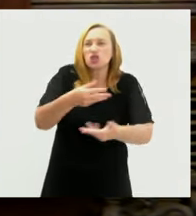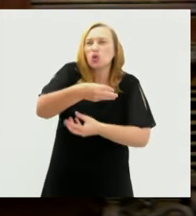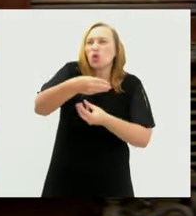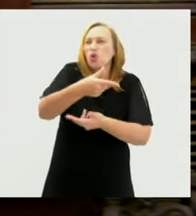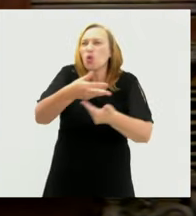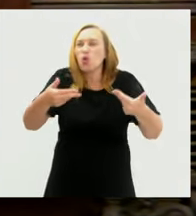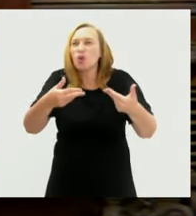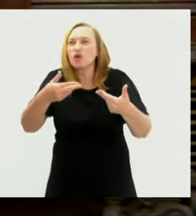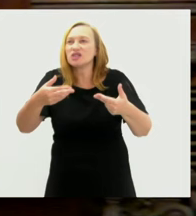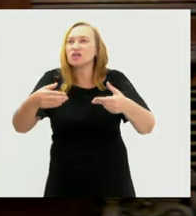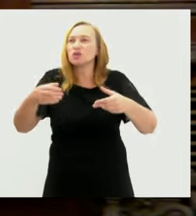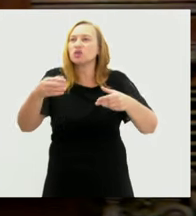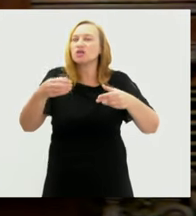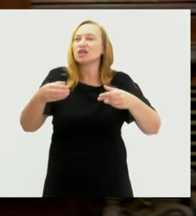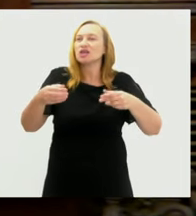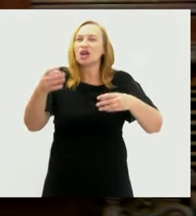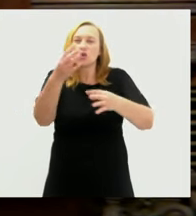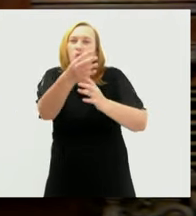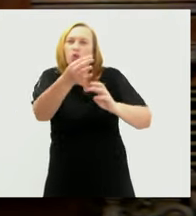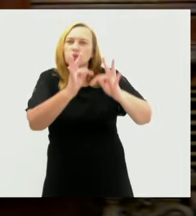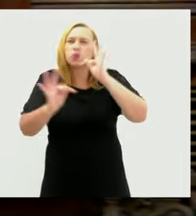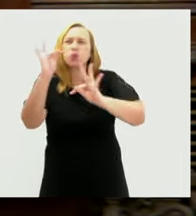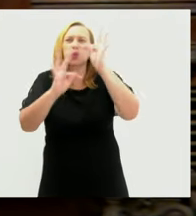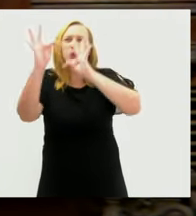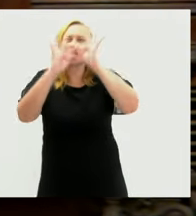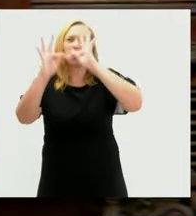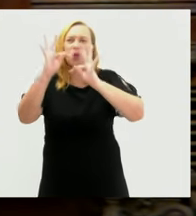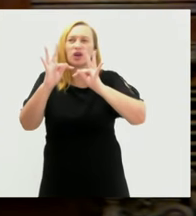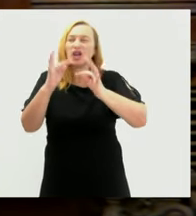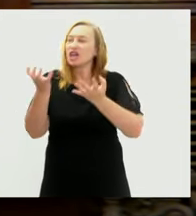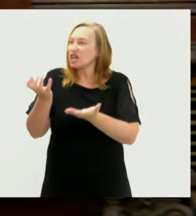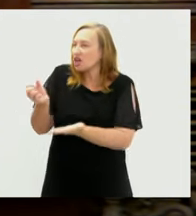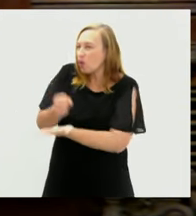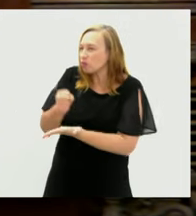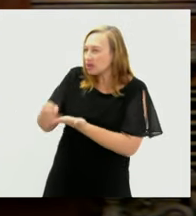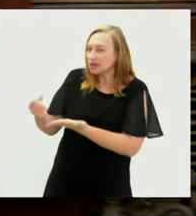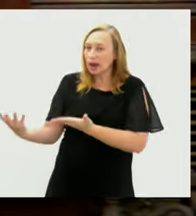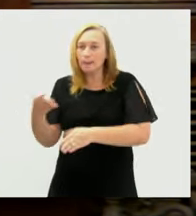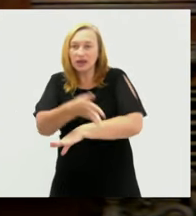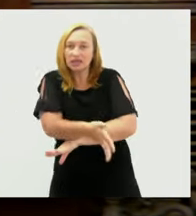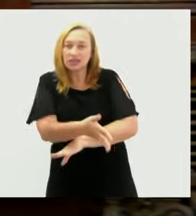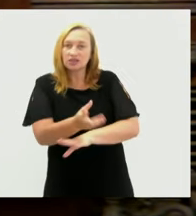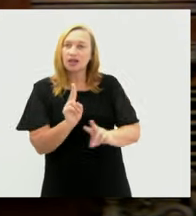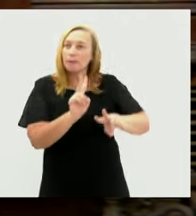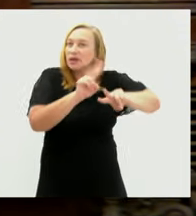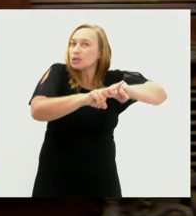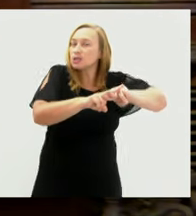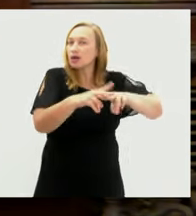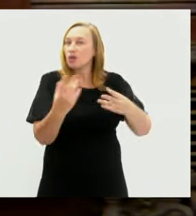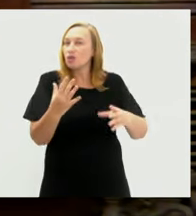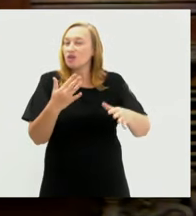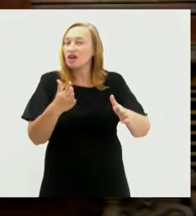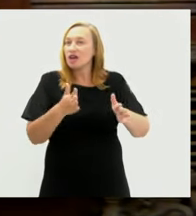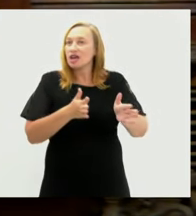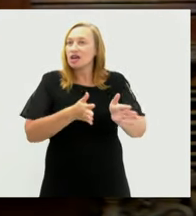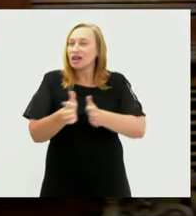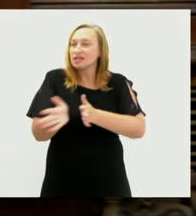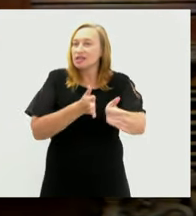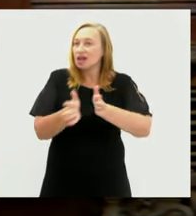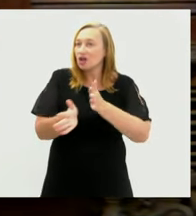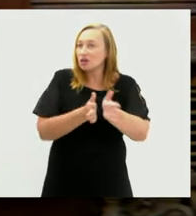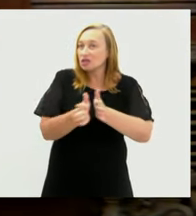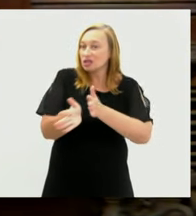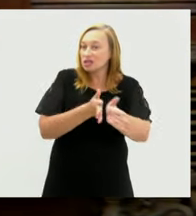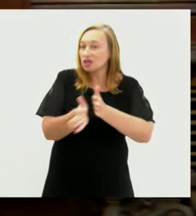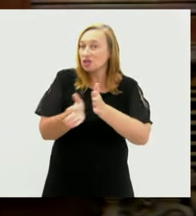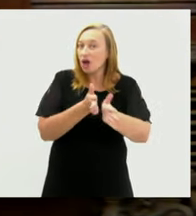ela queria contratar, presidente, para dentro do presídio. Facilitando, né, a comunicação desses marginais, vagabundos,